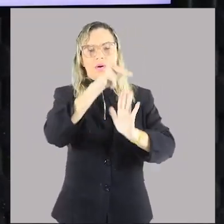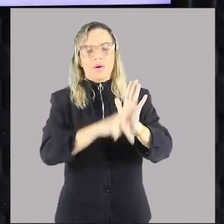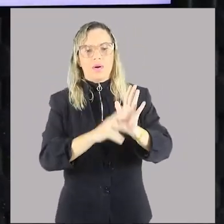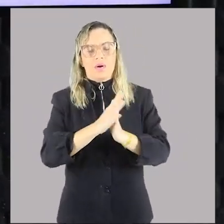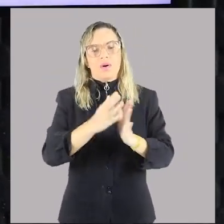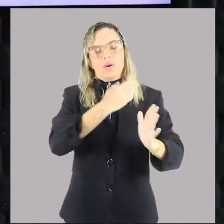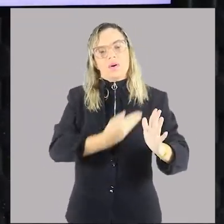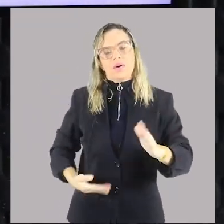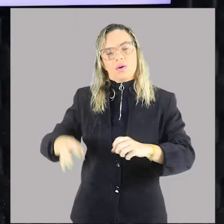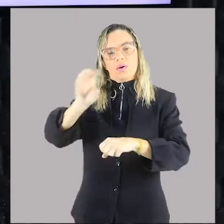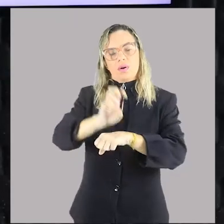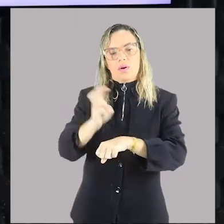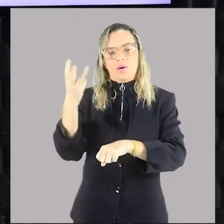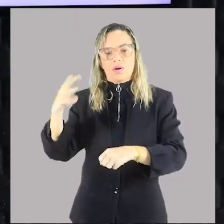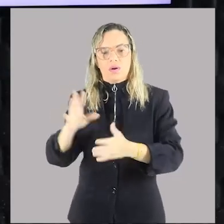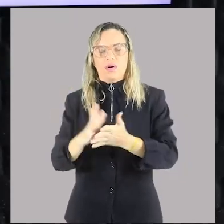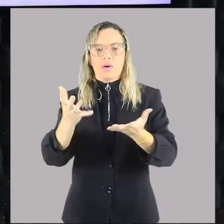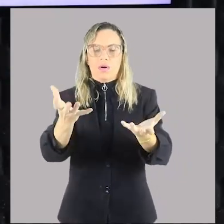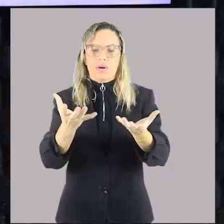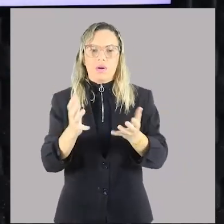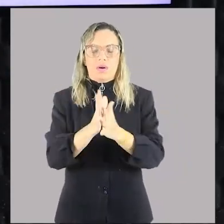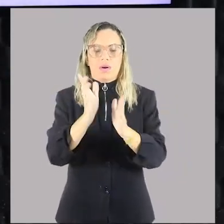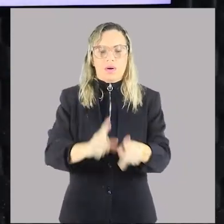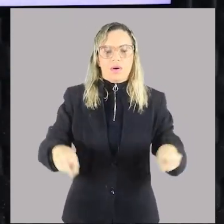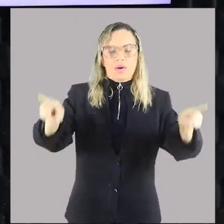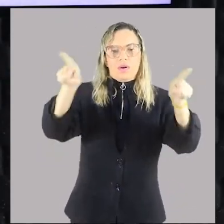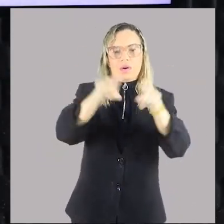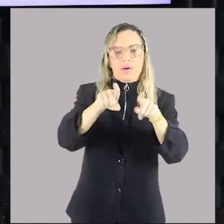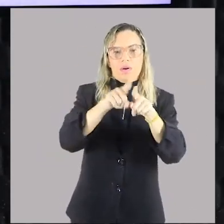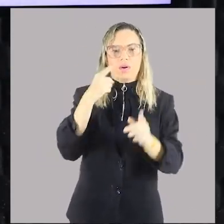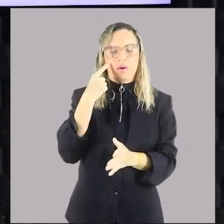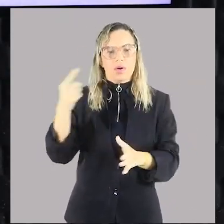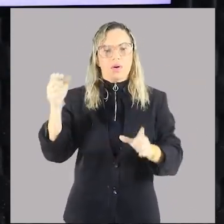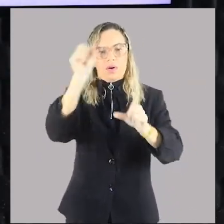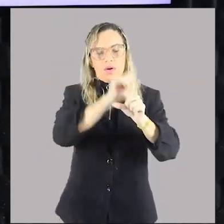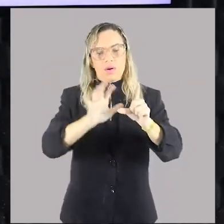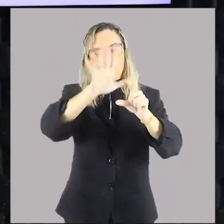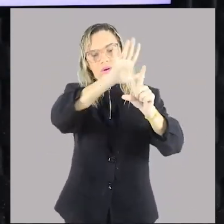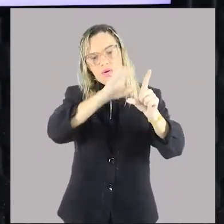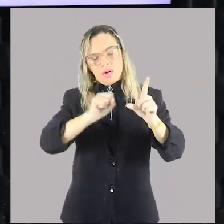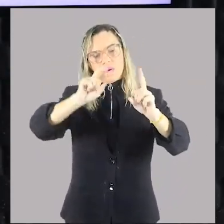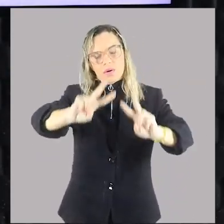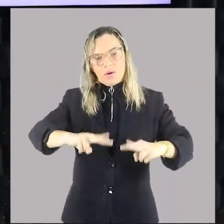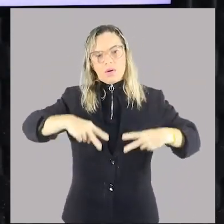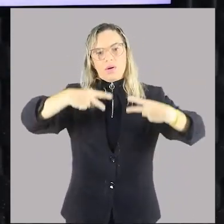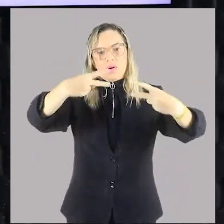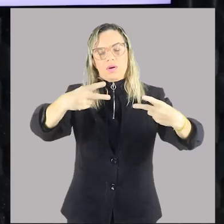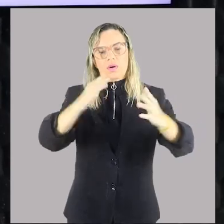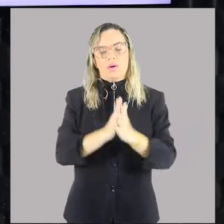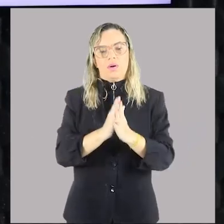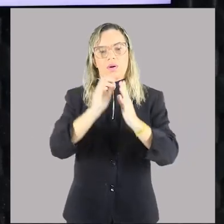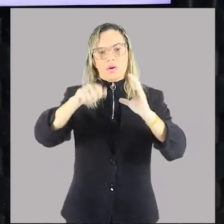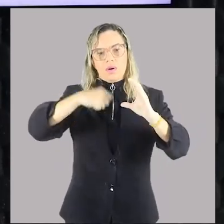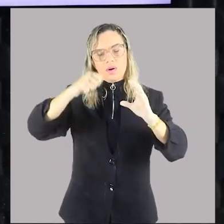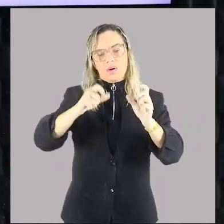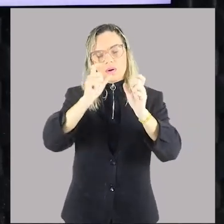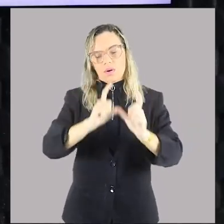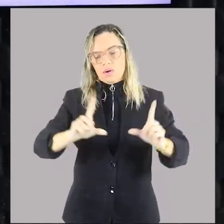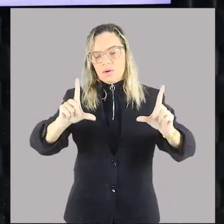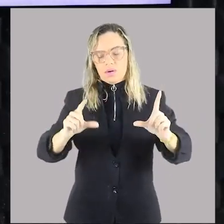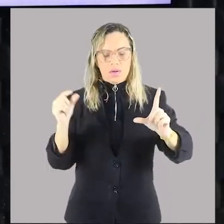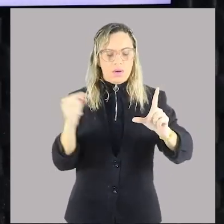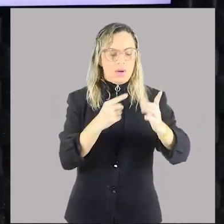Estado do Maranhão. Eu queria que vocês também dessem uma olhada aqui nesse QR Code e no link abaixo do vídeo, onde vocês vão encontrar